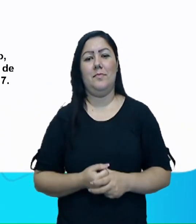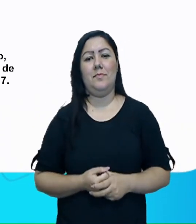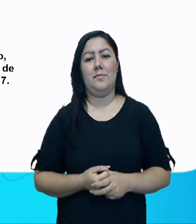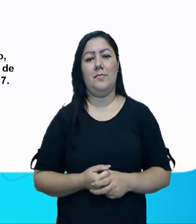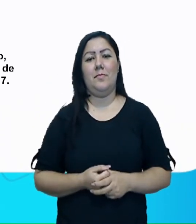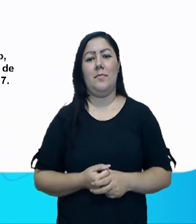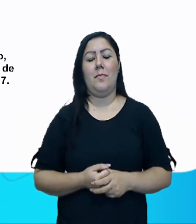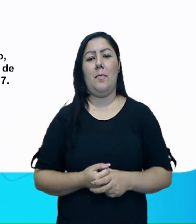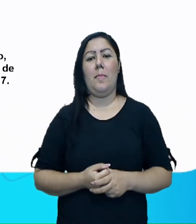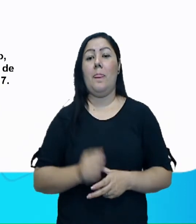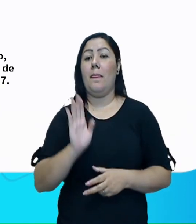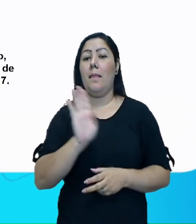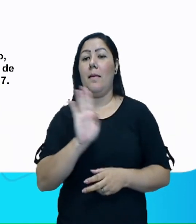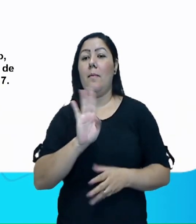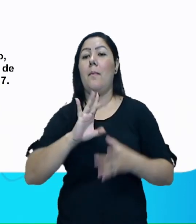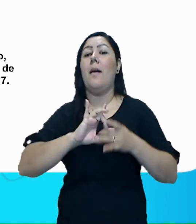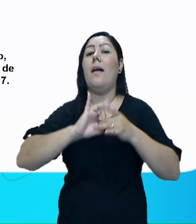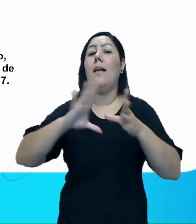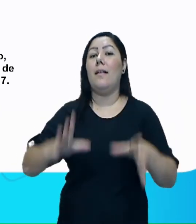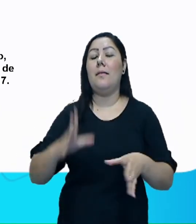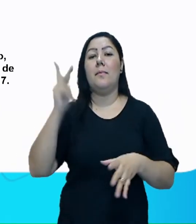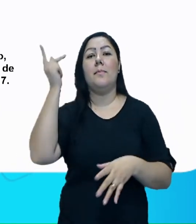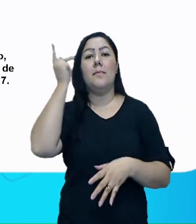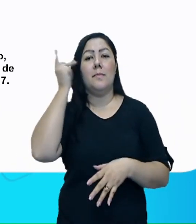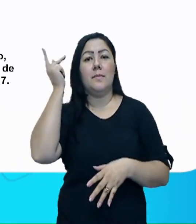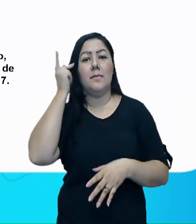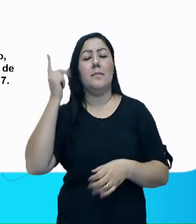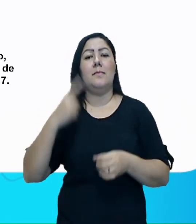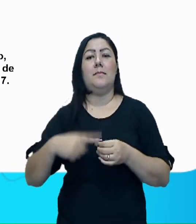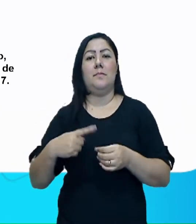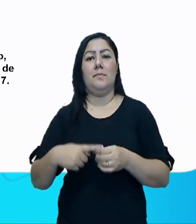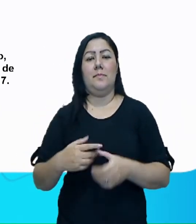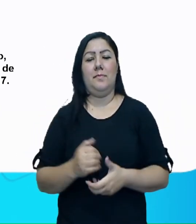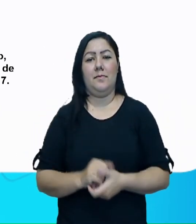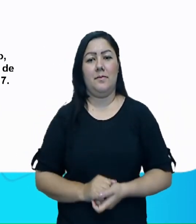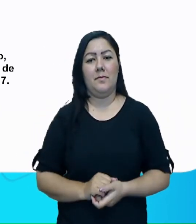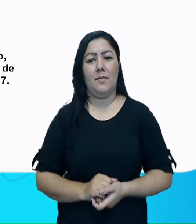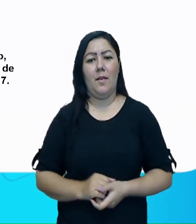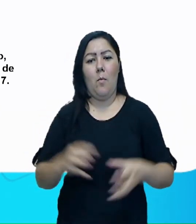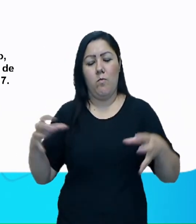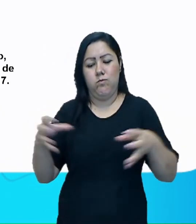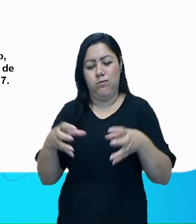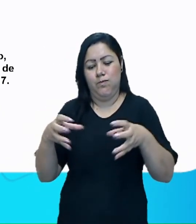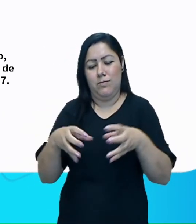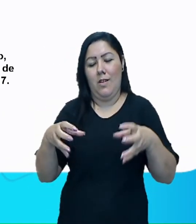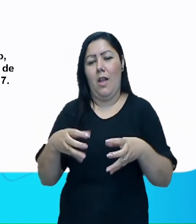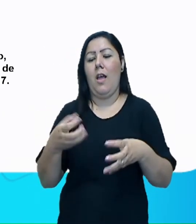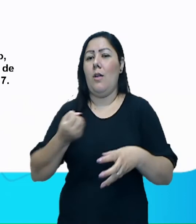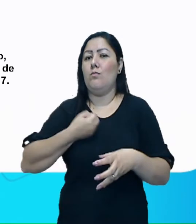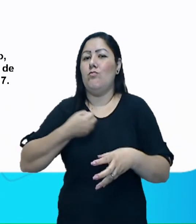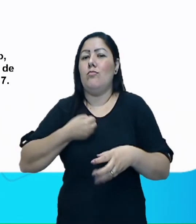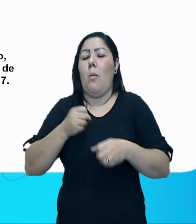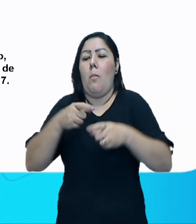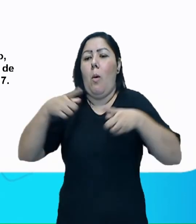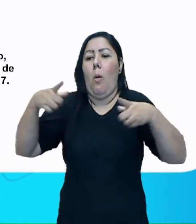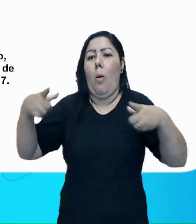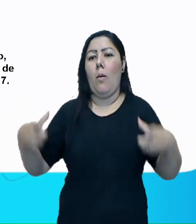da Liberdade, em São Paulo, que é onde concentra um grande número de imigrantes. Essa foto foi